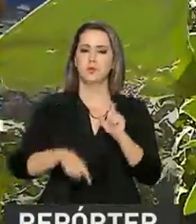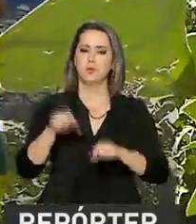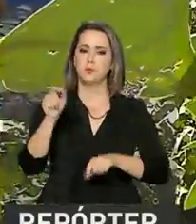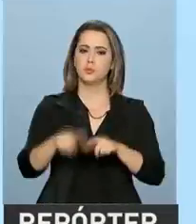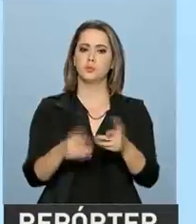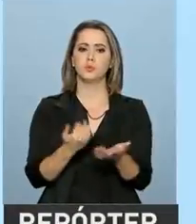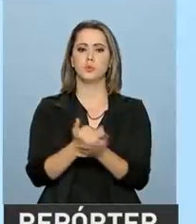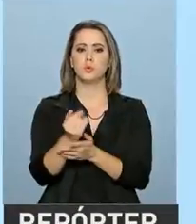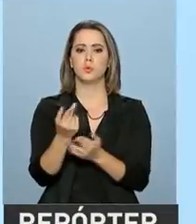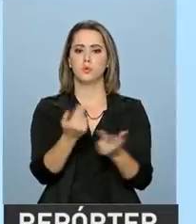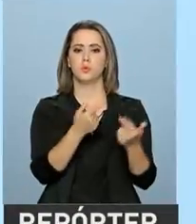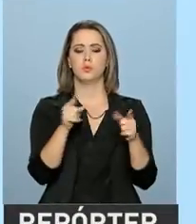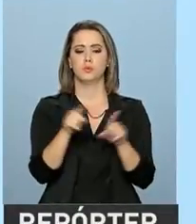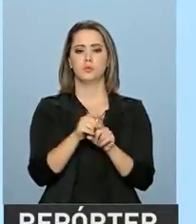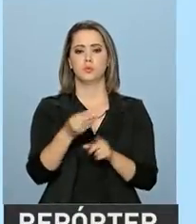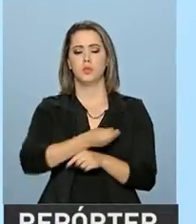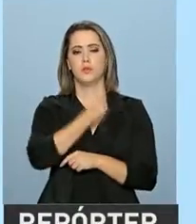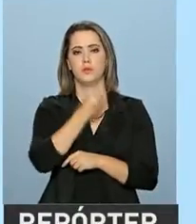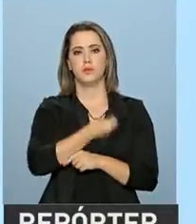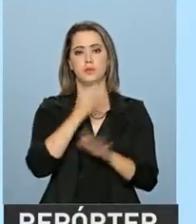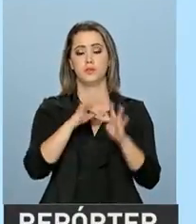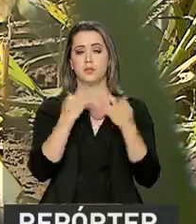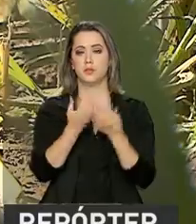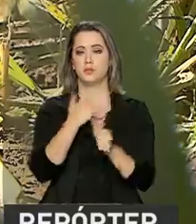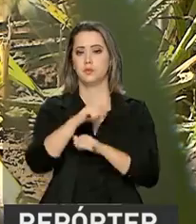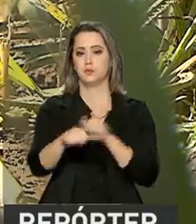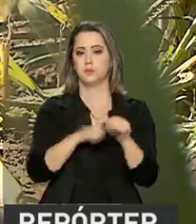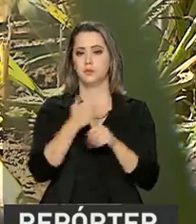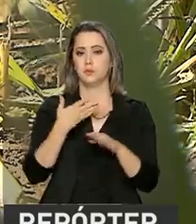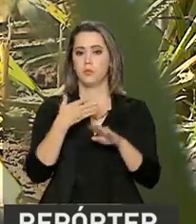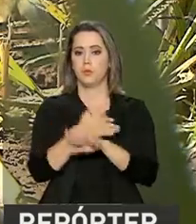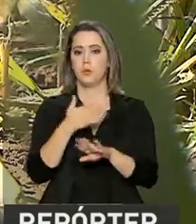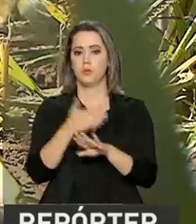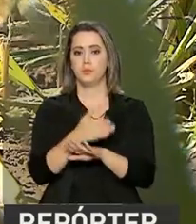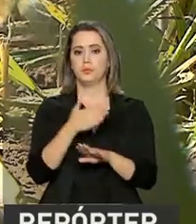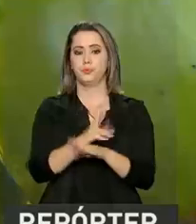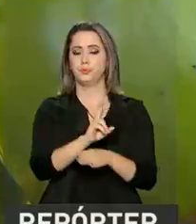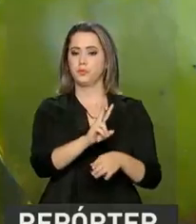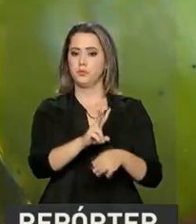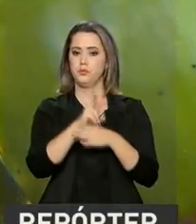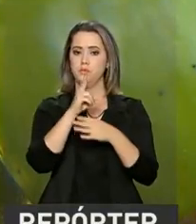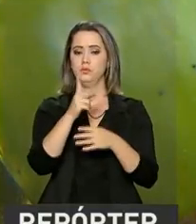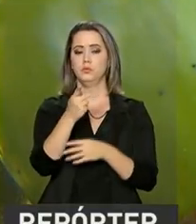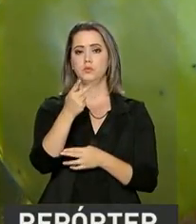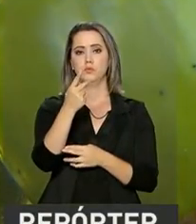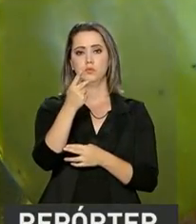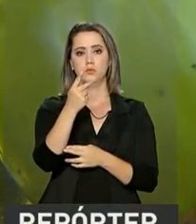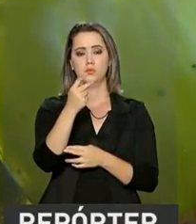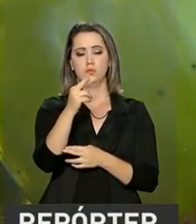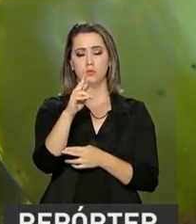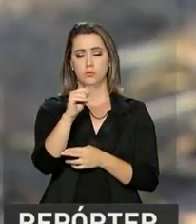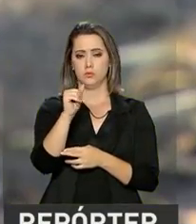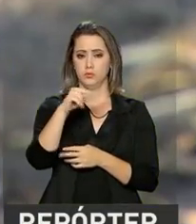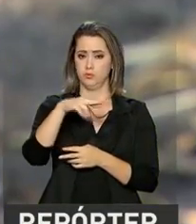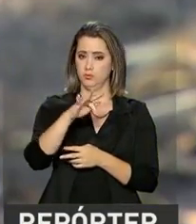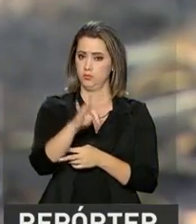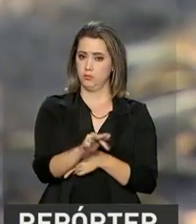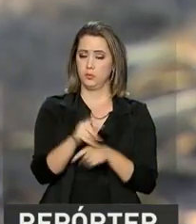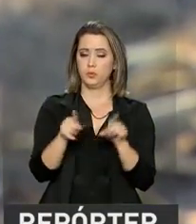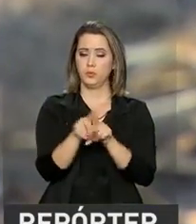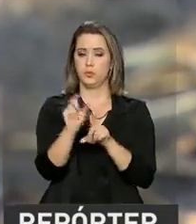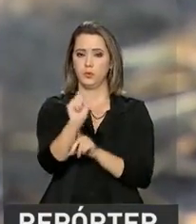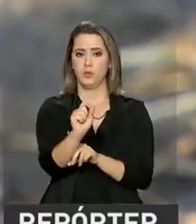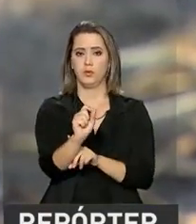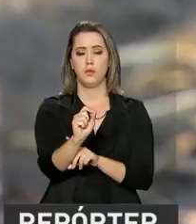convencional a vida da família começou a mudar quando teve acesso a créditos do programa nacional de fortalecimento da Agricultura